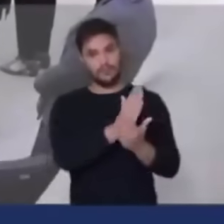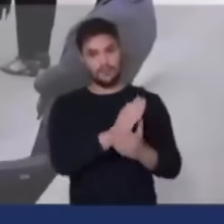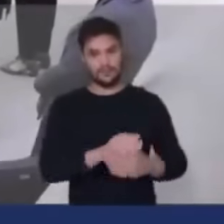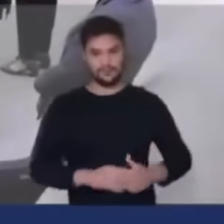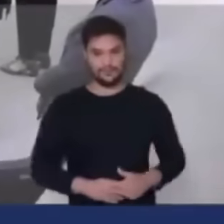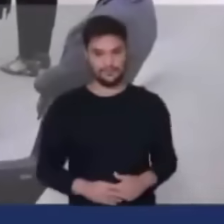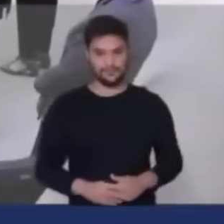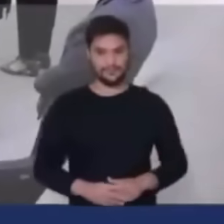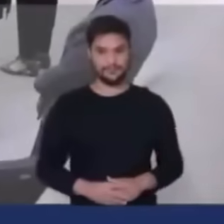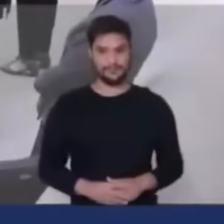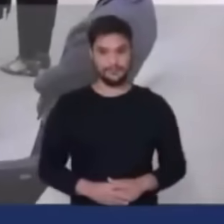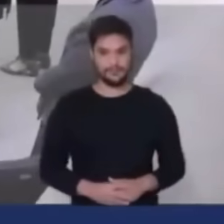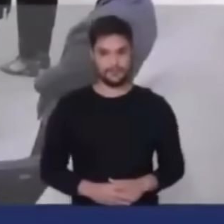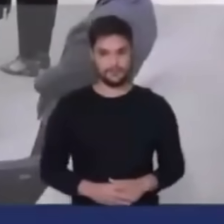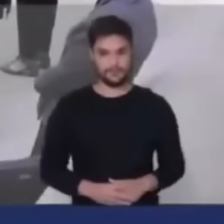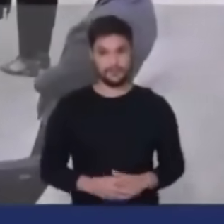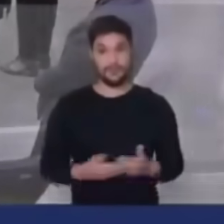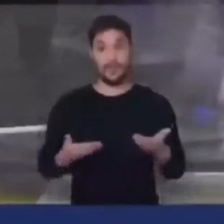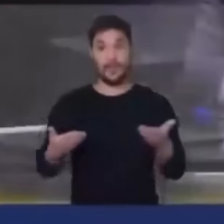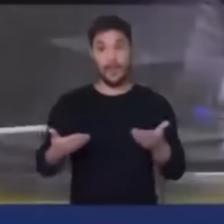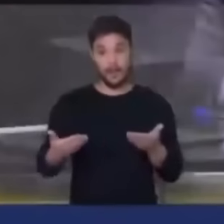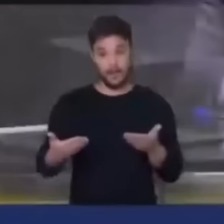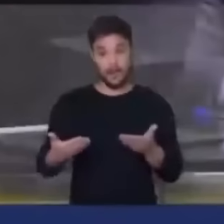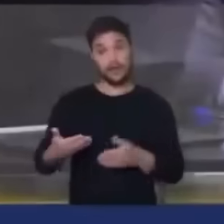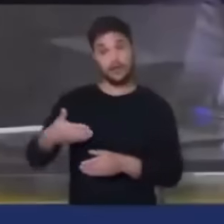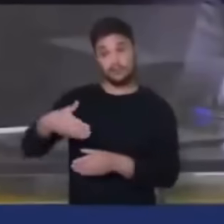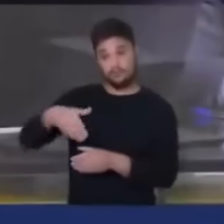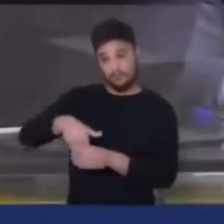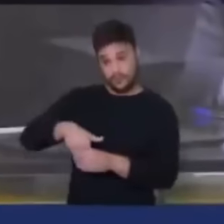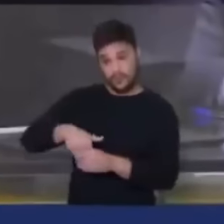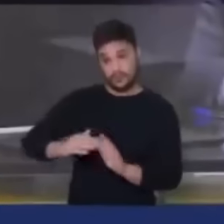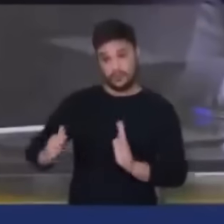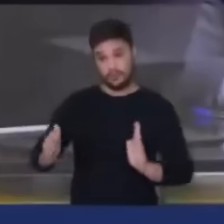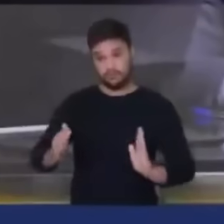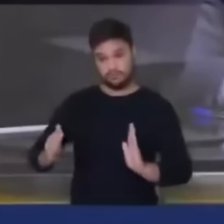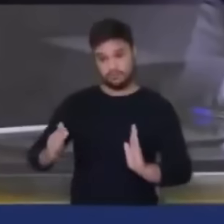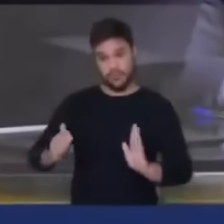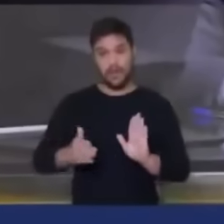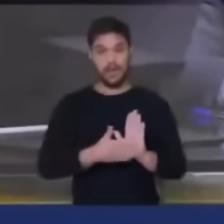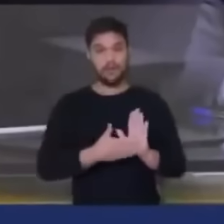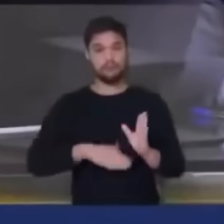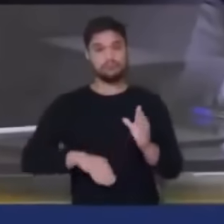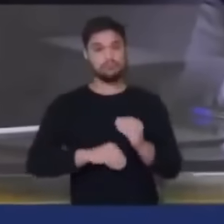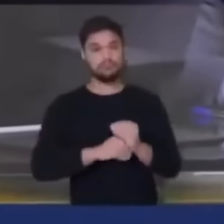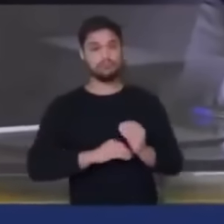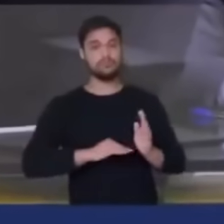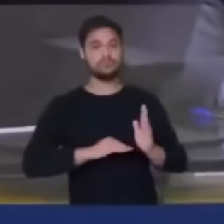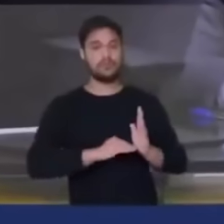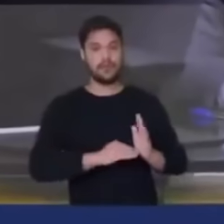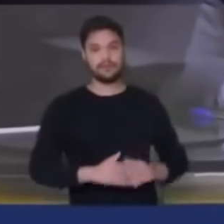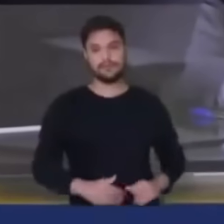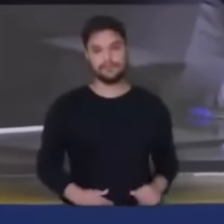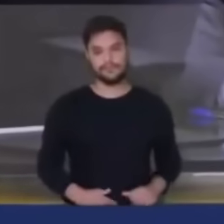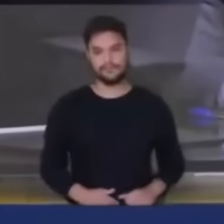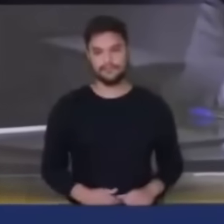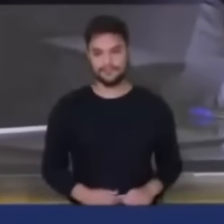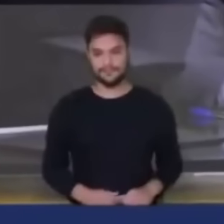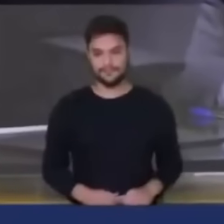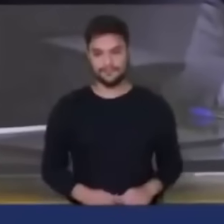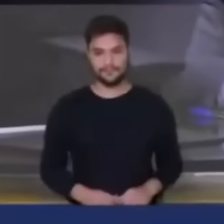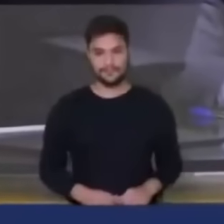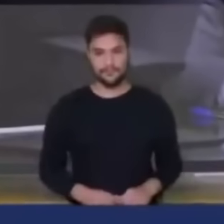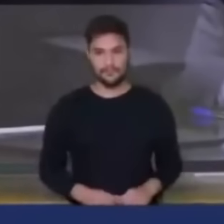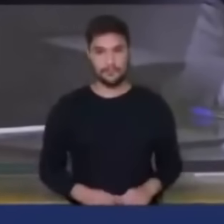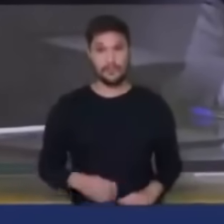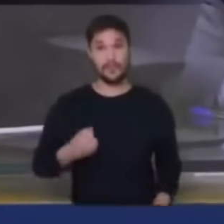Deus. Em votação, as emendas do Senado Federal. De